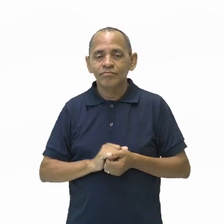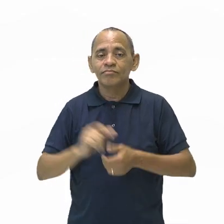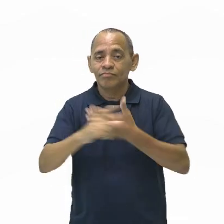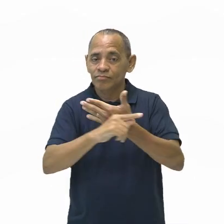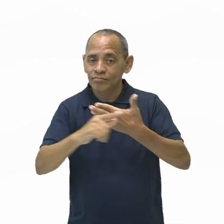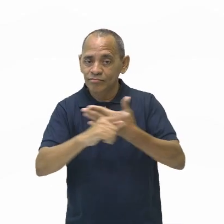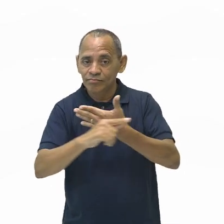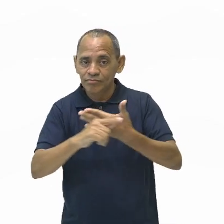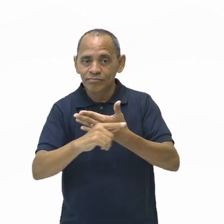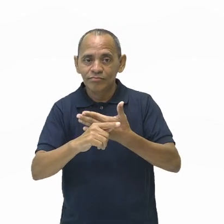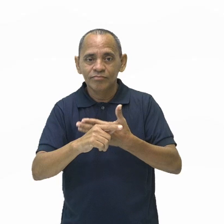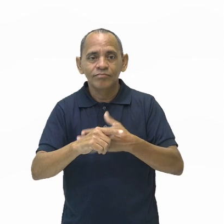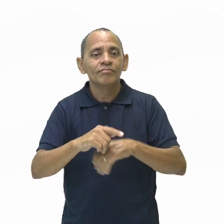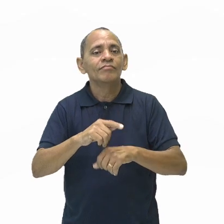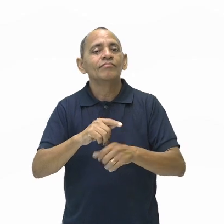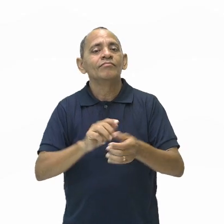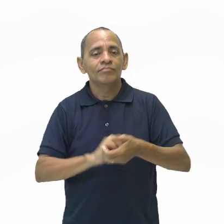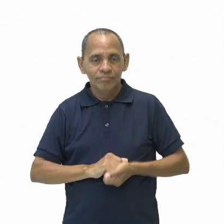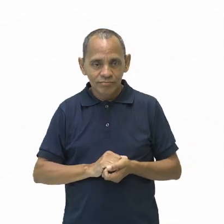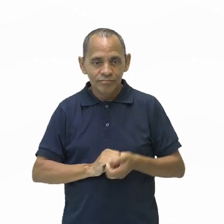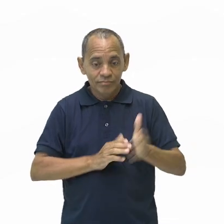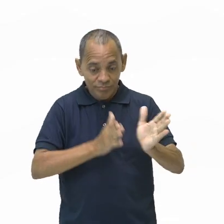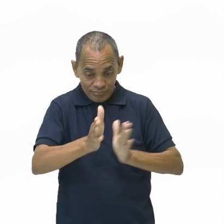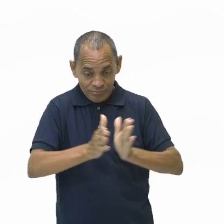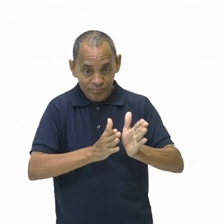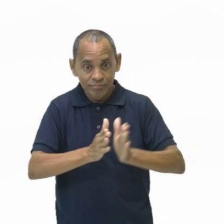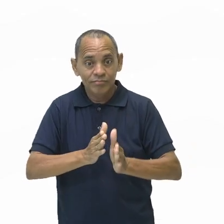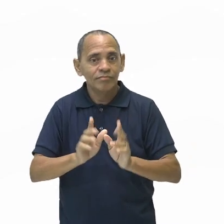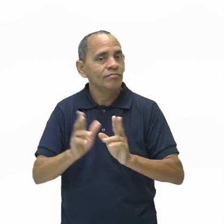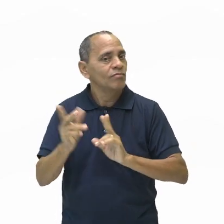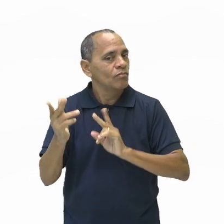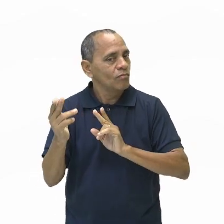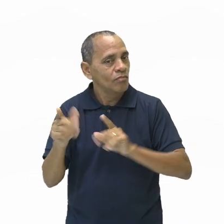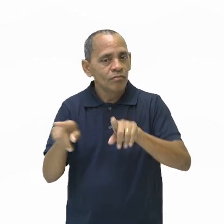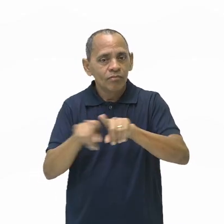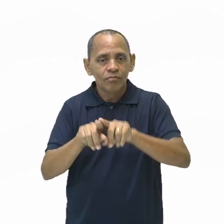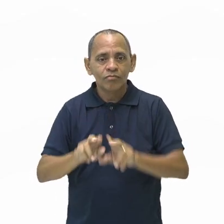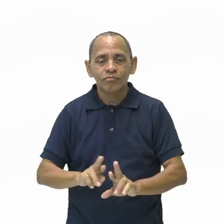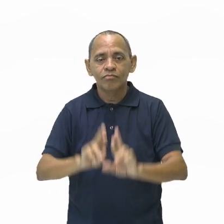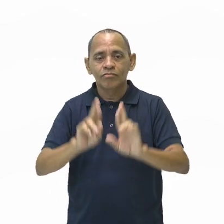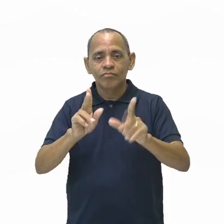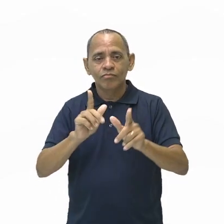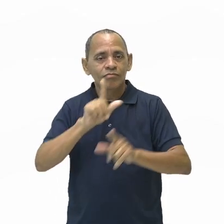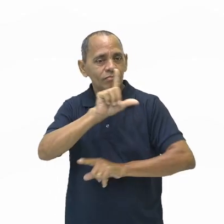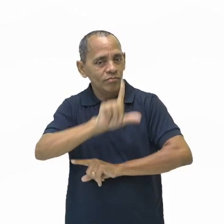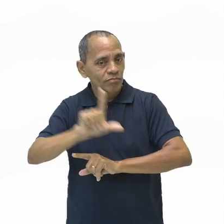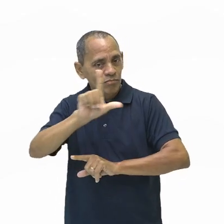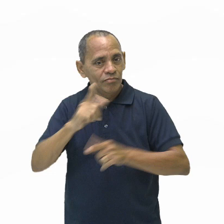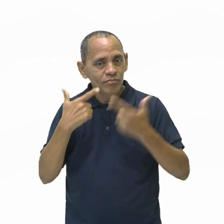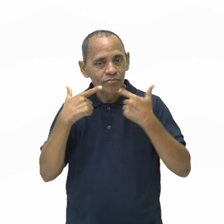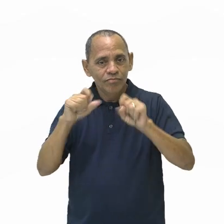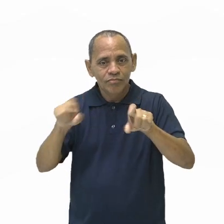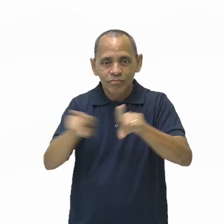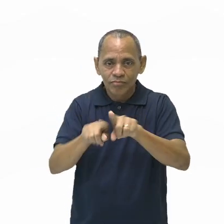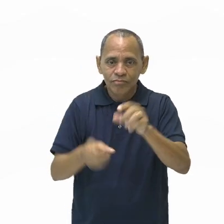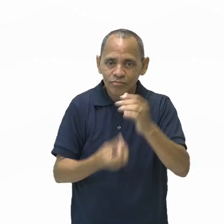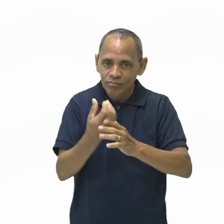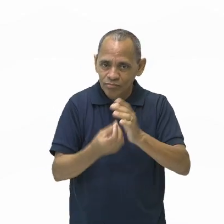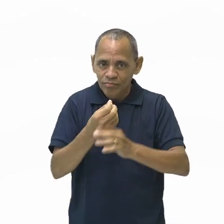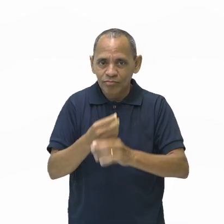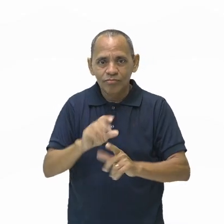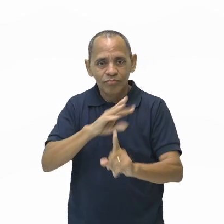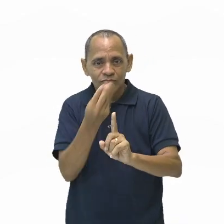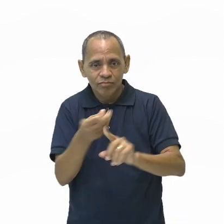autores da mesma e de diferentes épocas, em distintas linguagens nas produções artísticas e